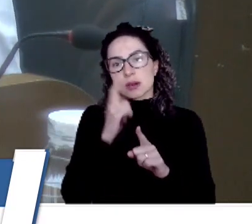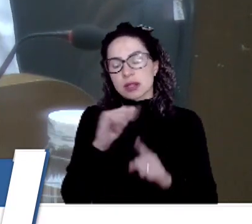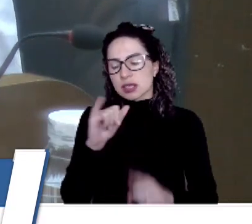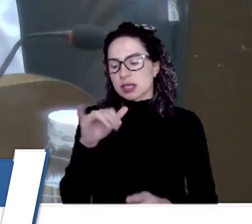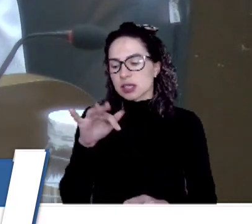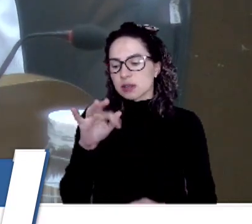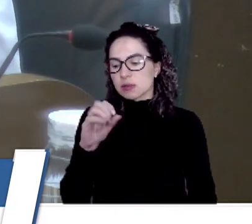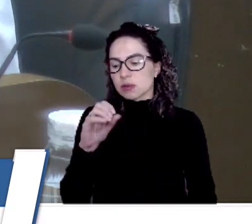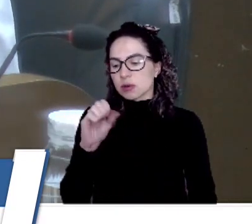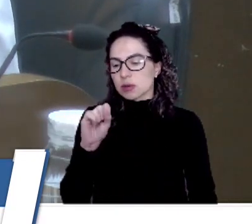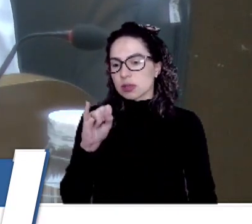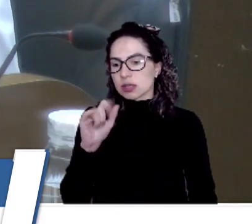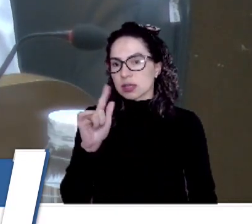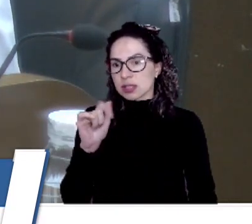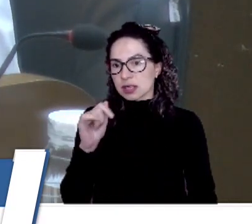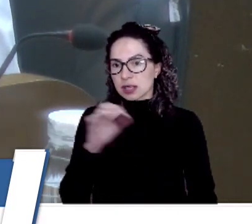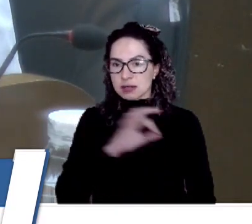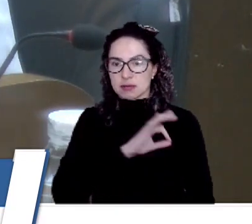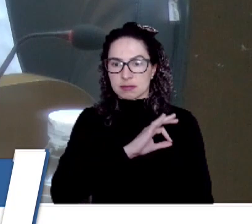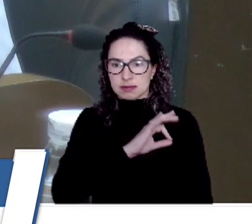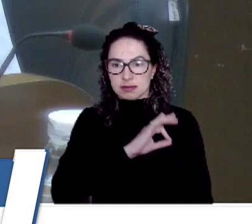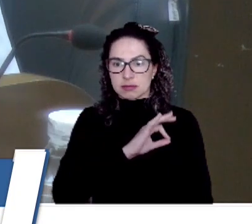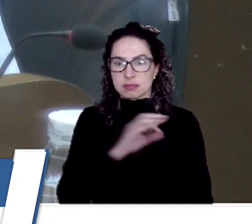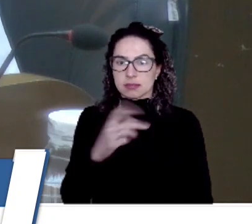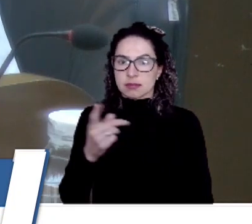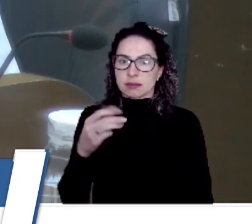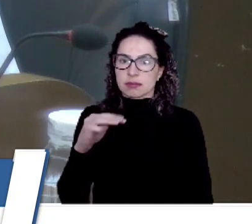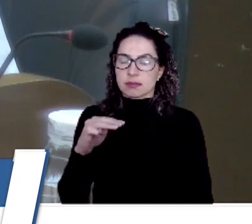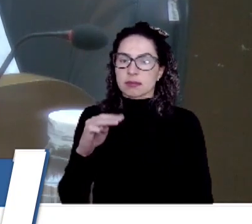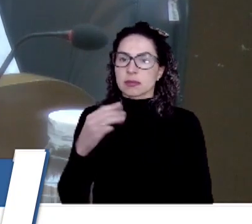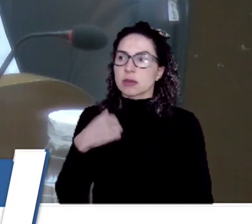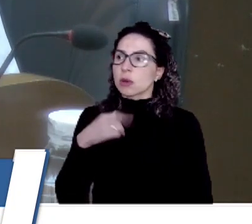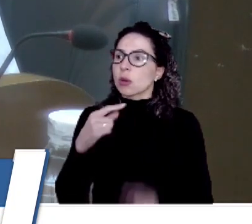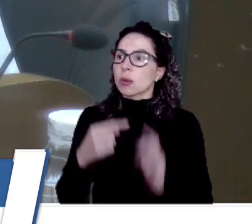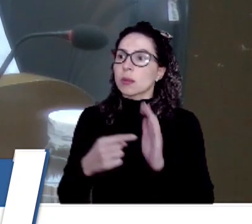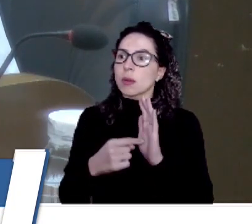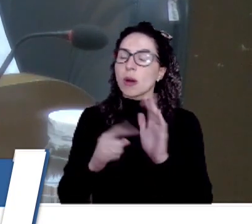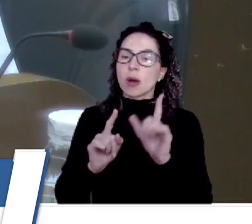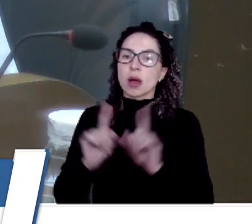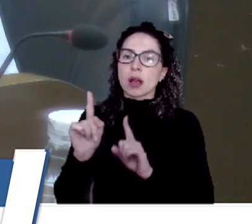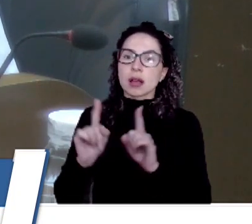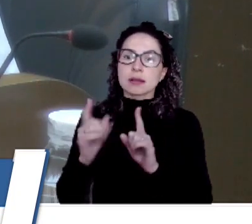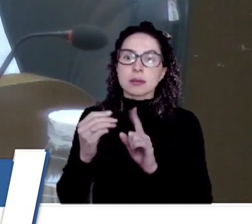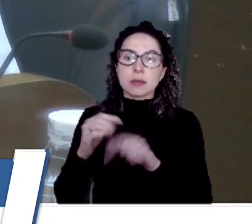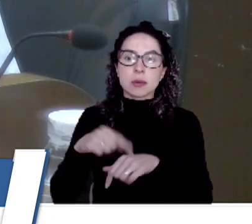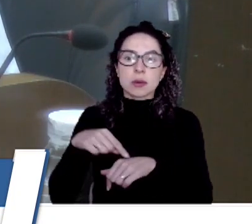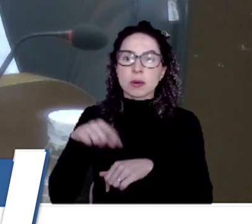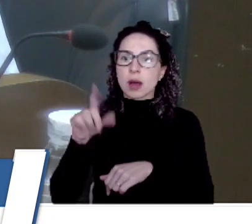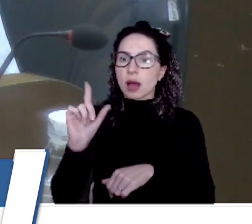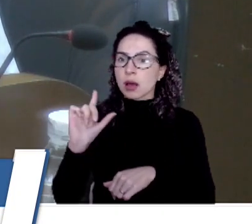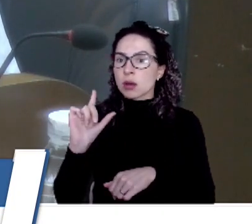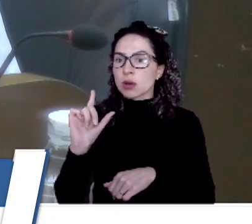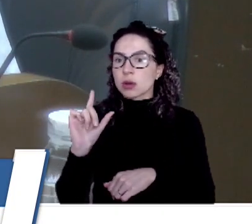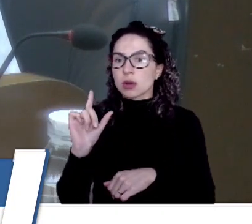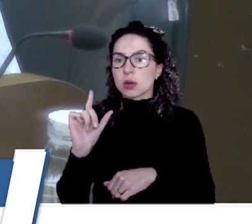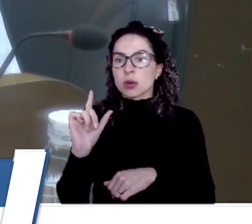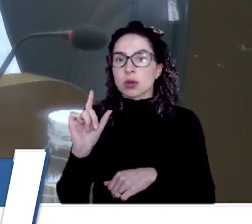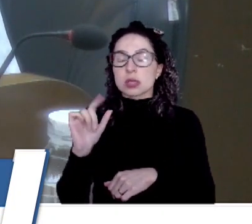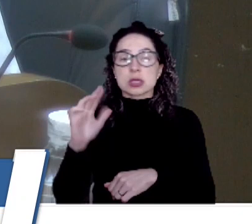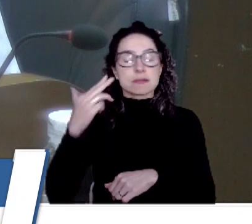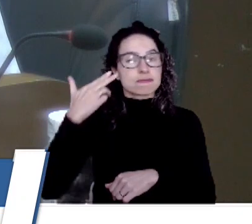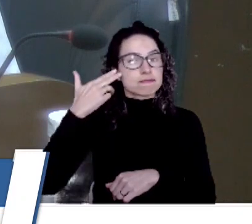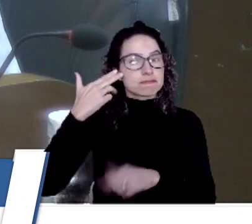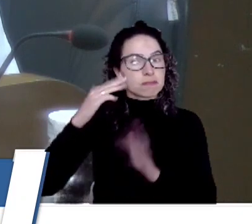Polícia Militar, nós estamos com um índice muito alto de